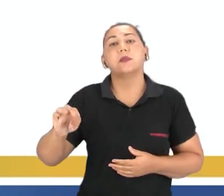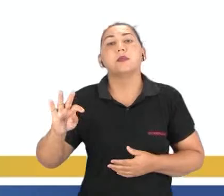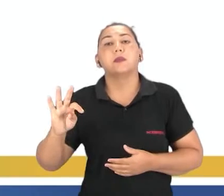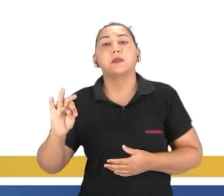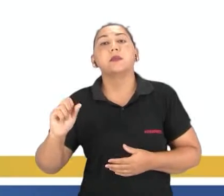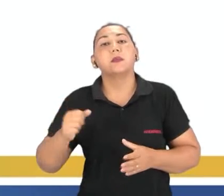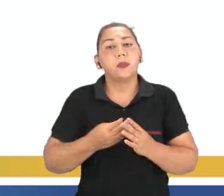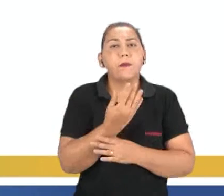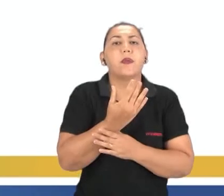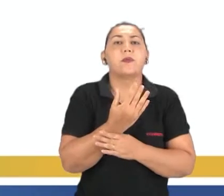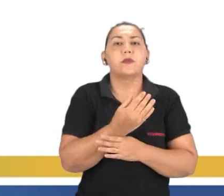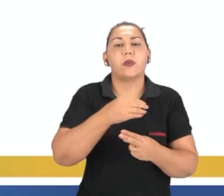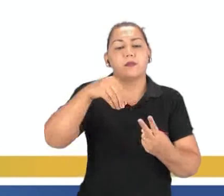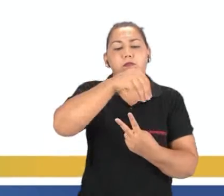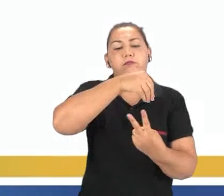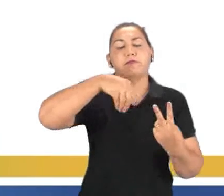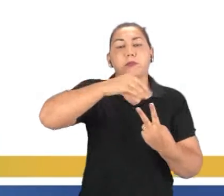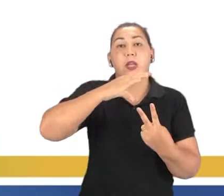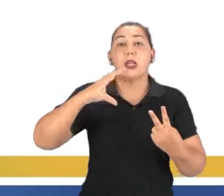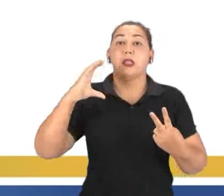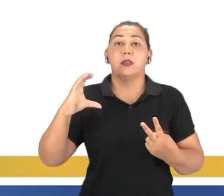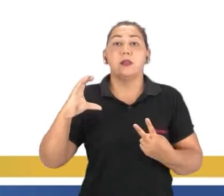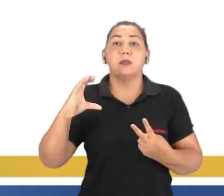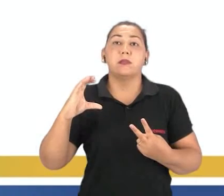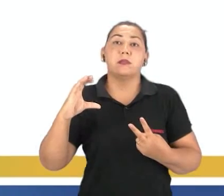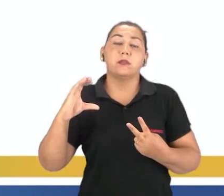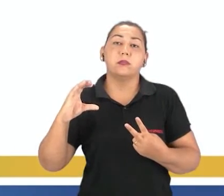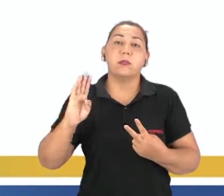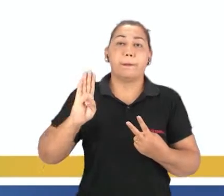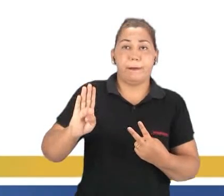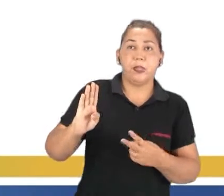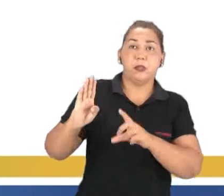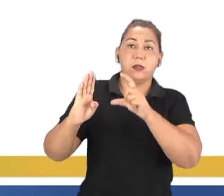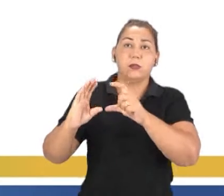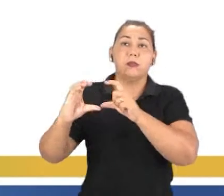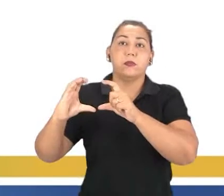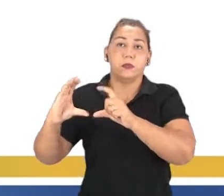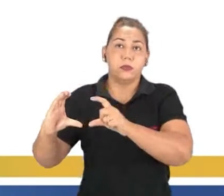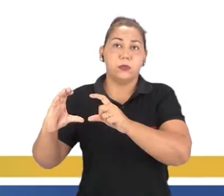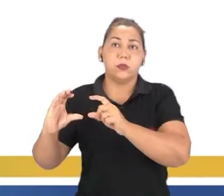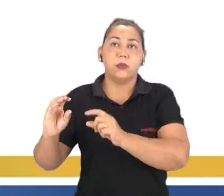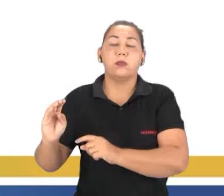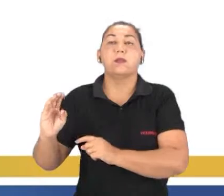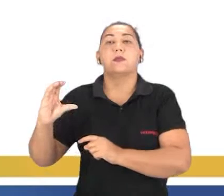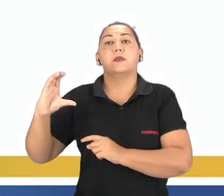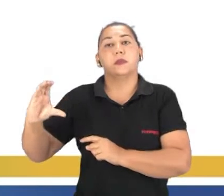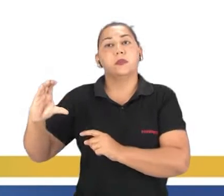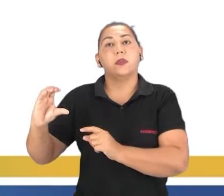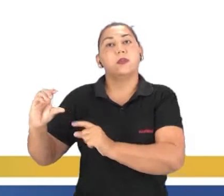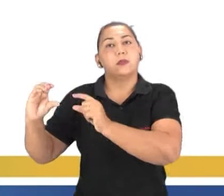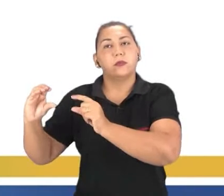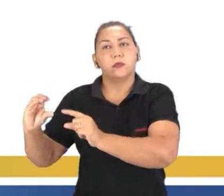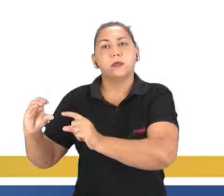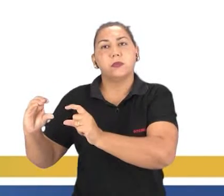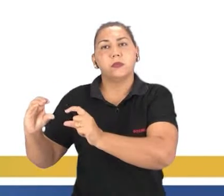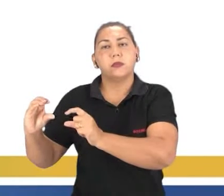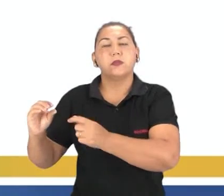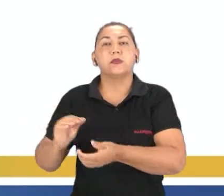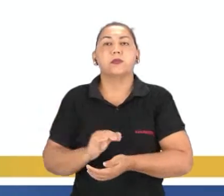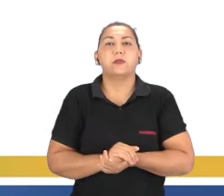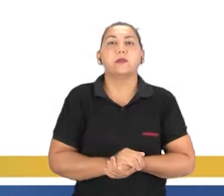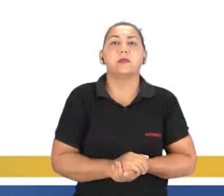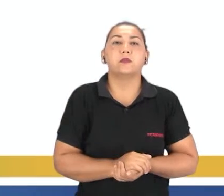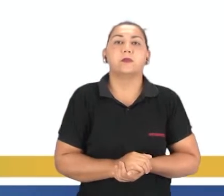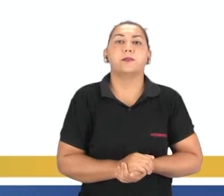cruzamento. Bzão com Czão, Bzão com Czinho. Como aqui a gente tem uma homozigose, os gametas que